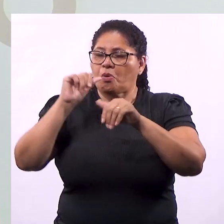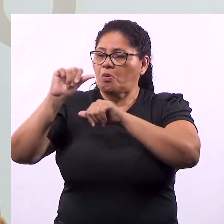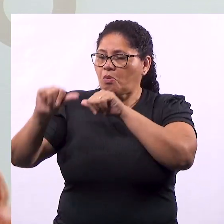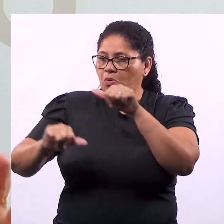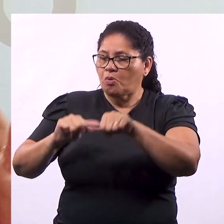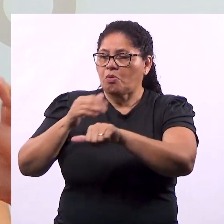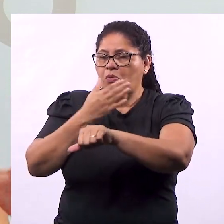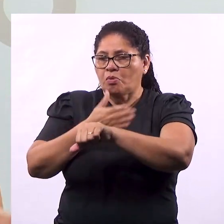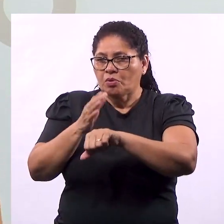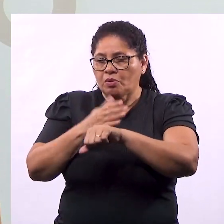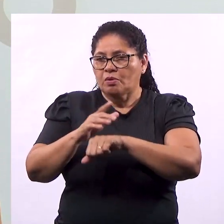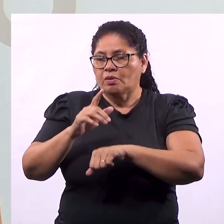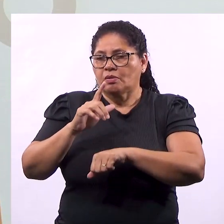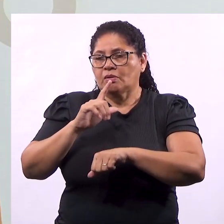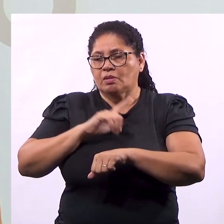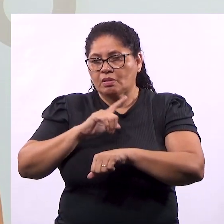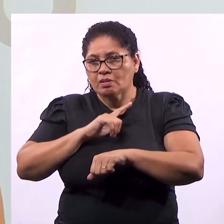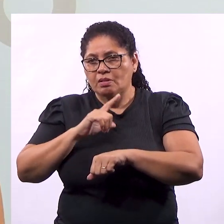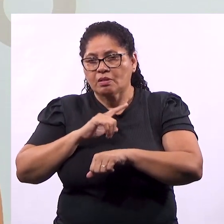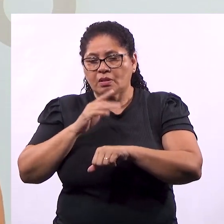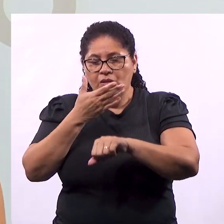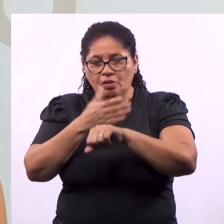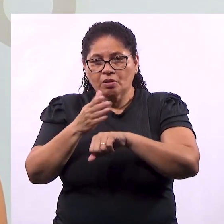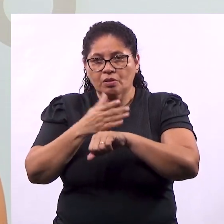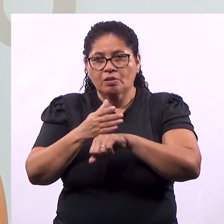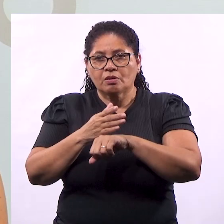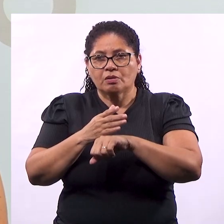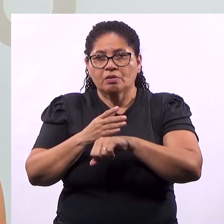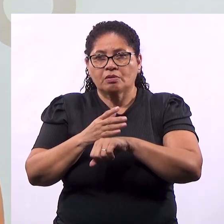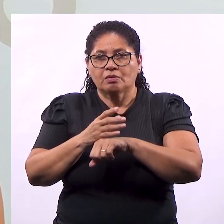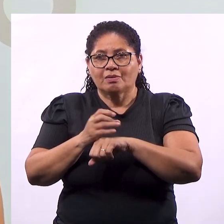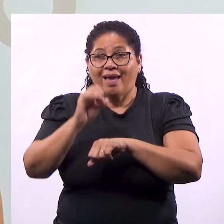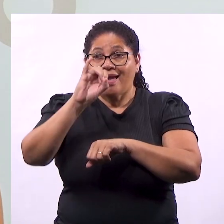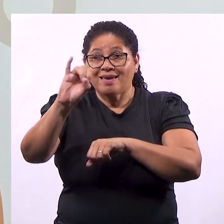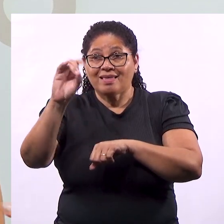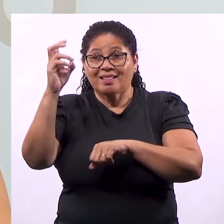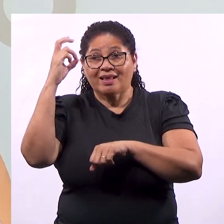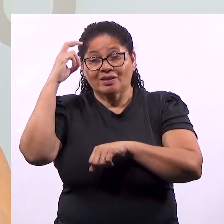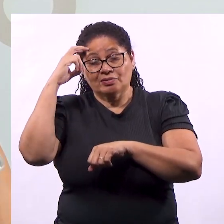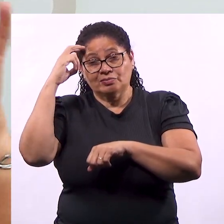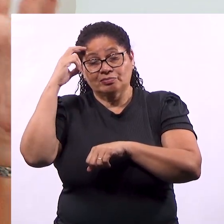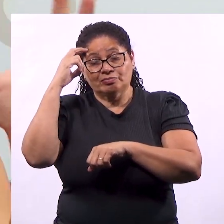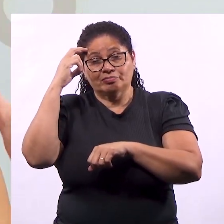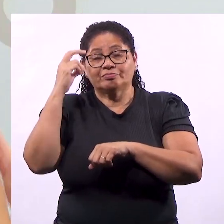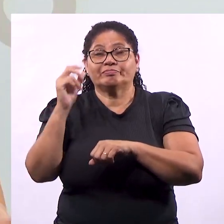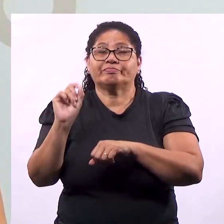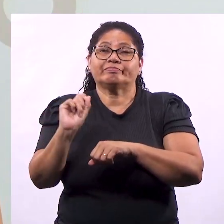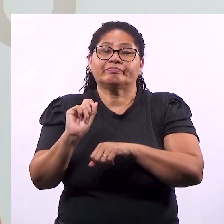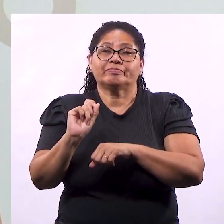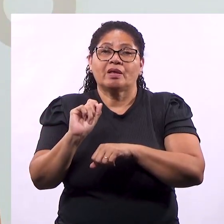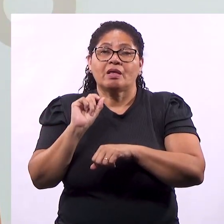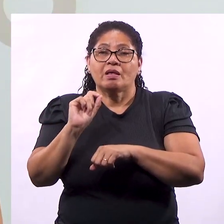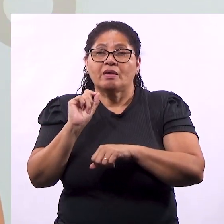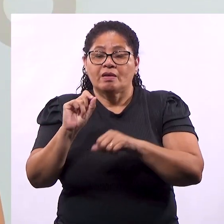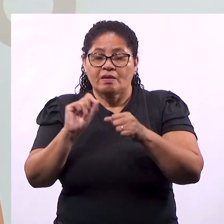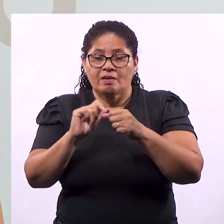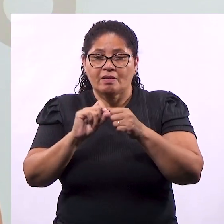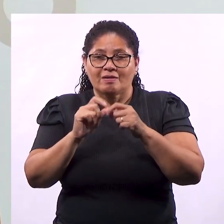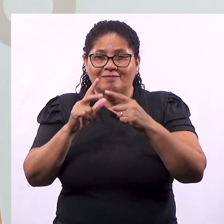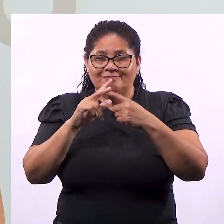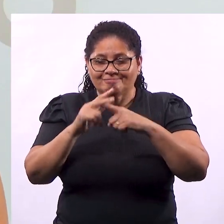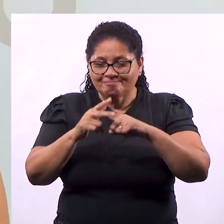pode transformar uma prática que ela tem em uma prática intercultural se ela fizer essas